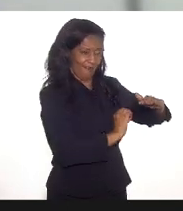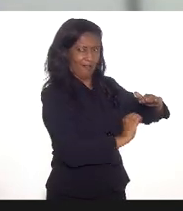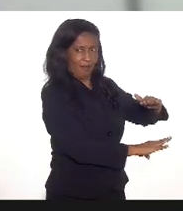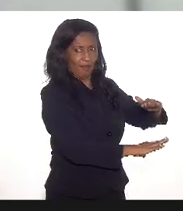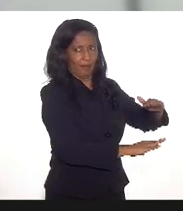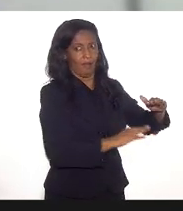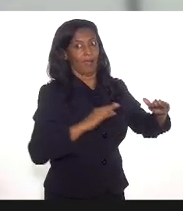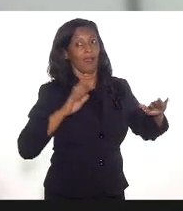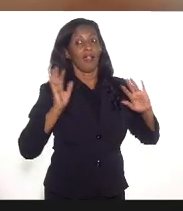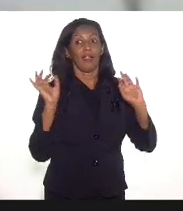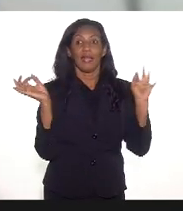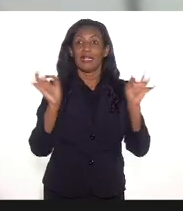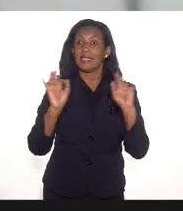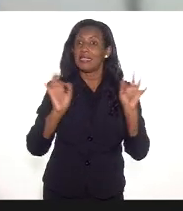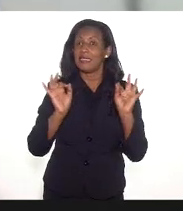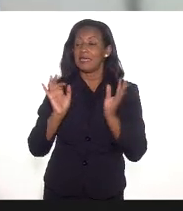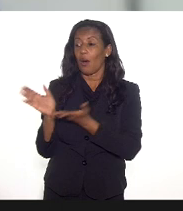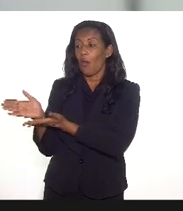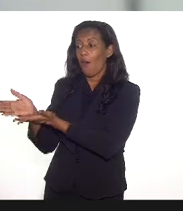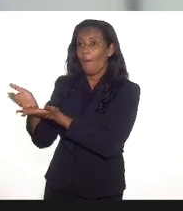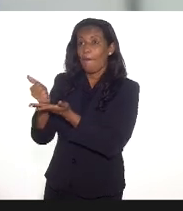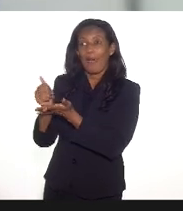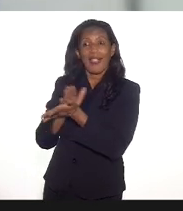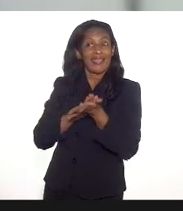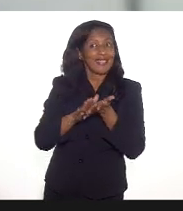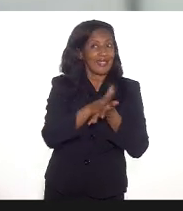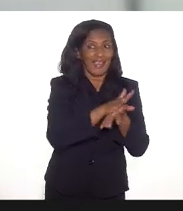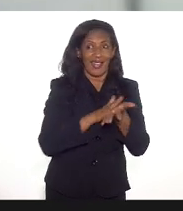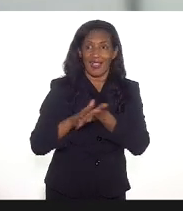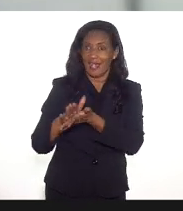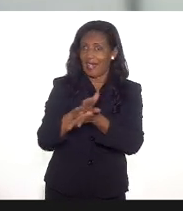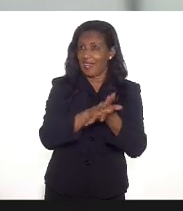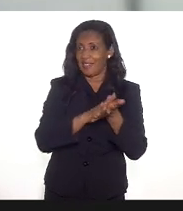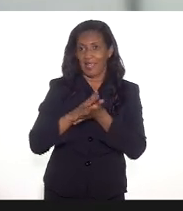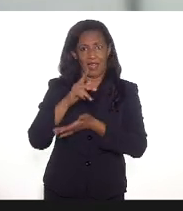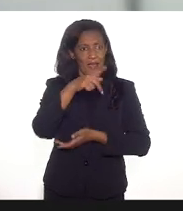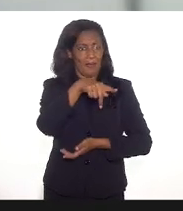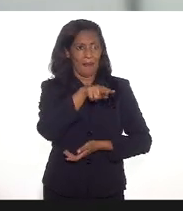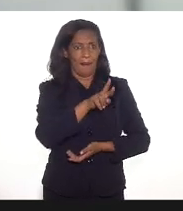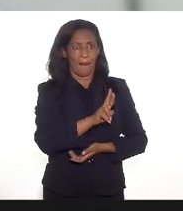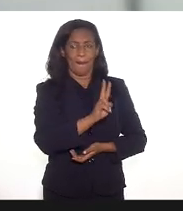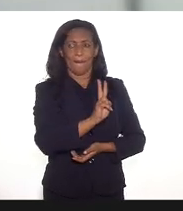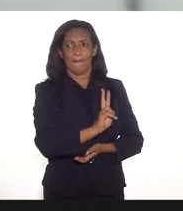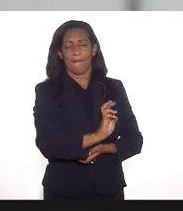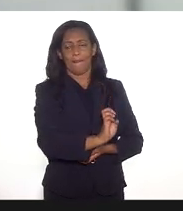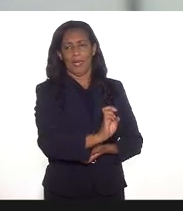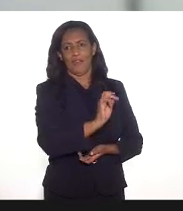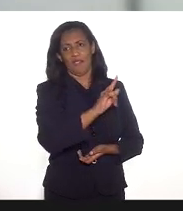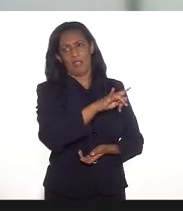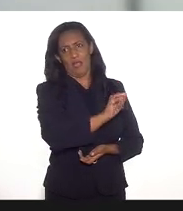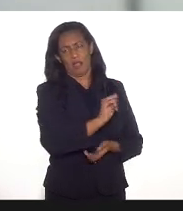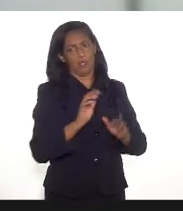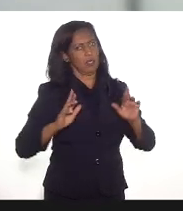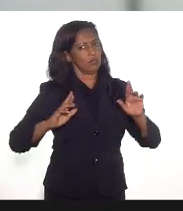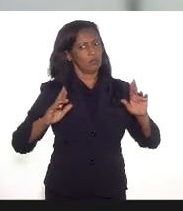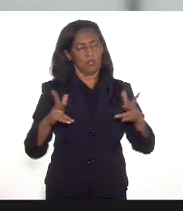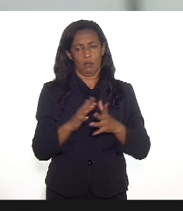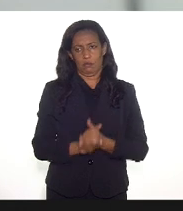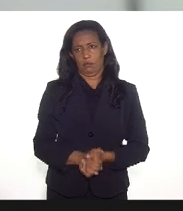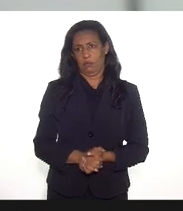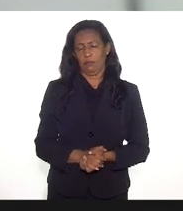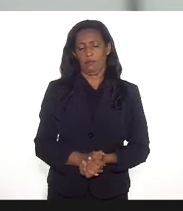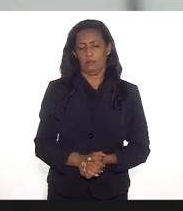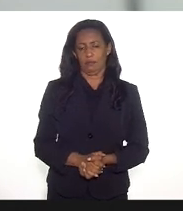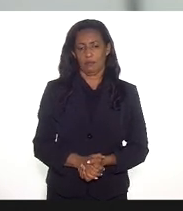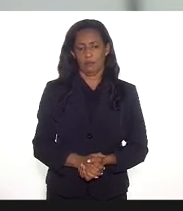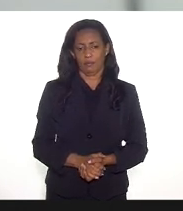abala absolutamente, né, a questão previdenciária. Ora, o